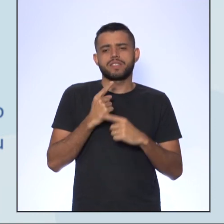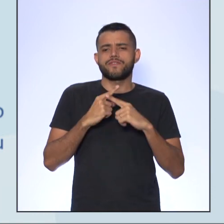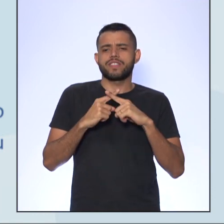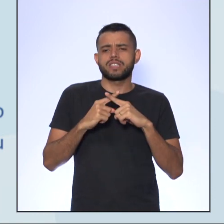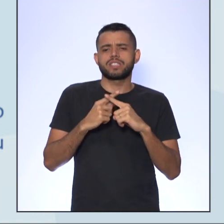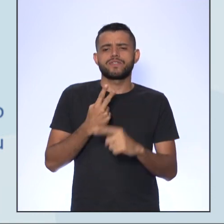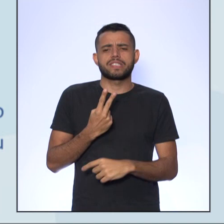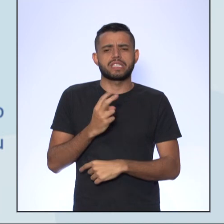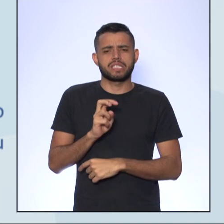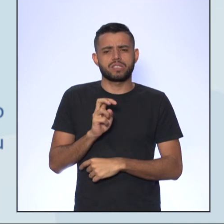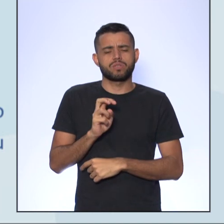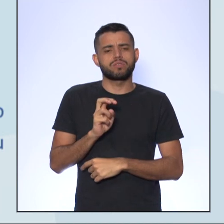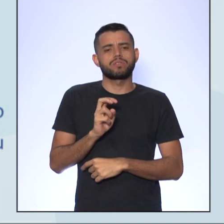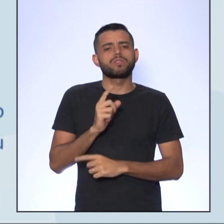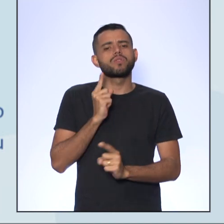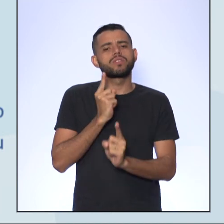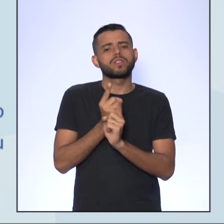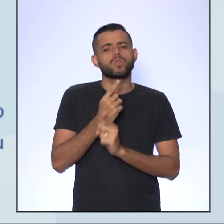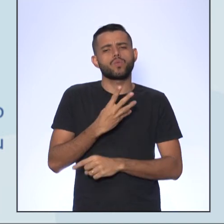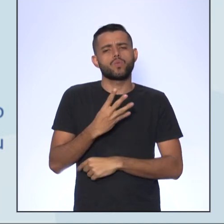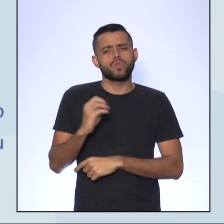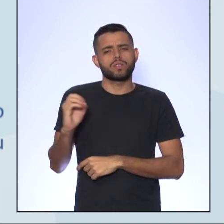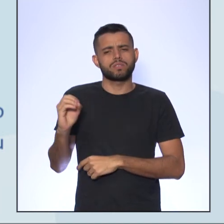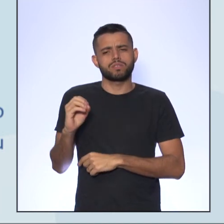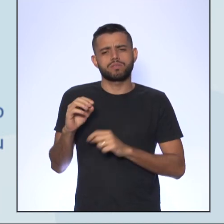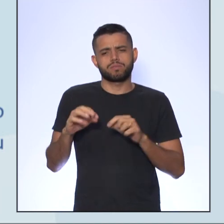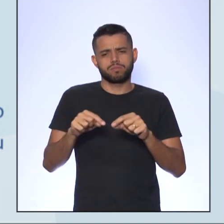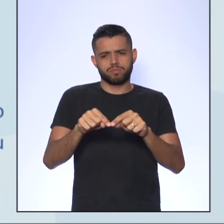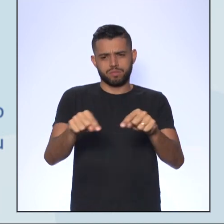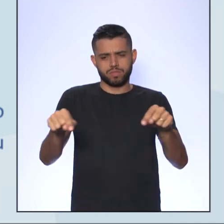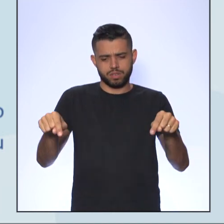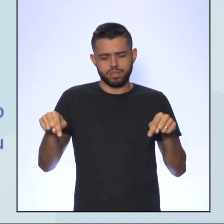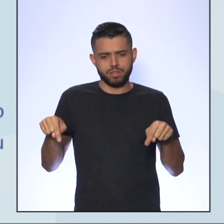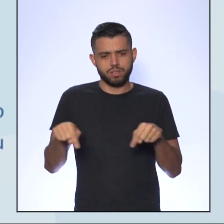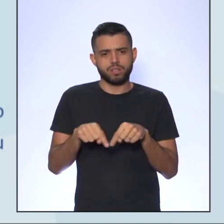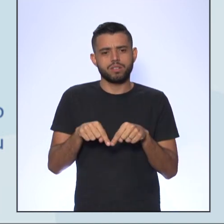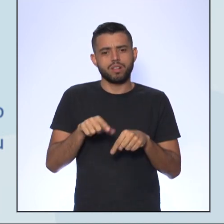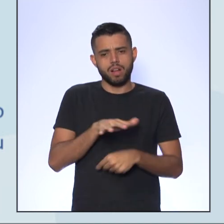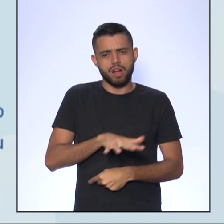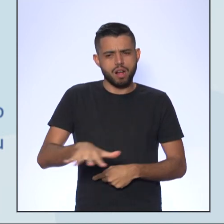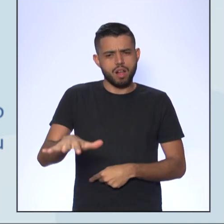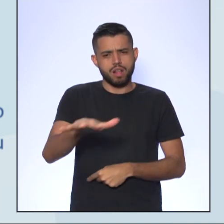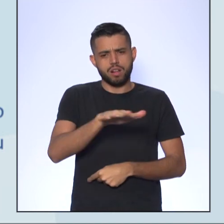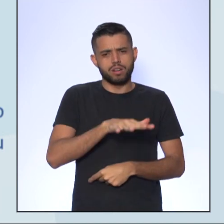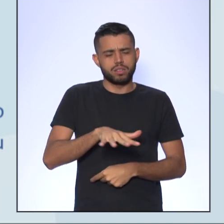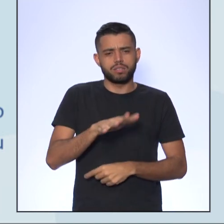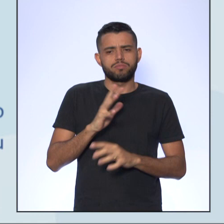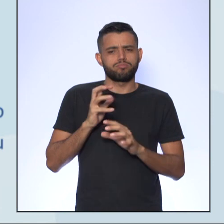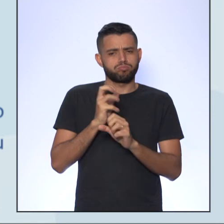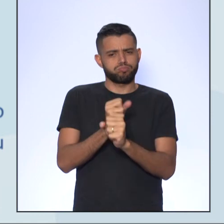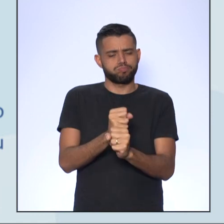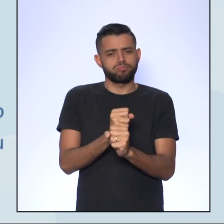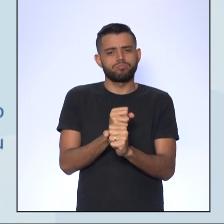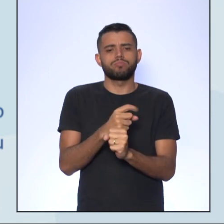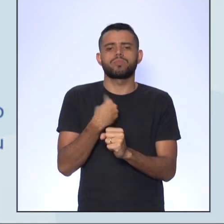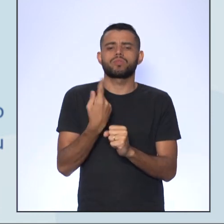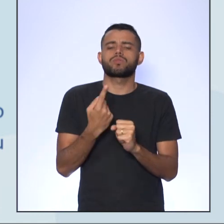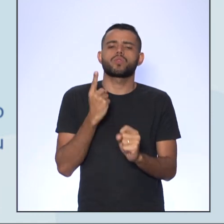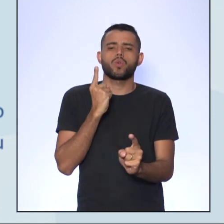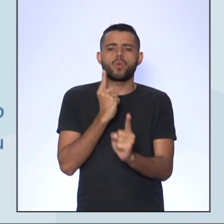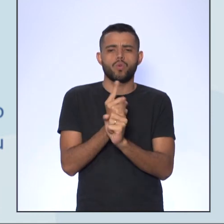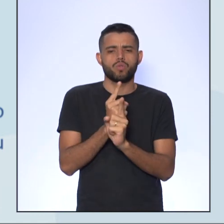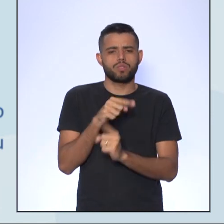25. Encontrei 400 metros quadrados. Então, essa é a área total ali, né, que nós vamos encontrar desse